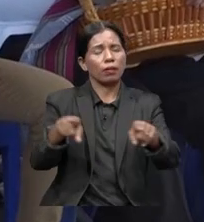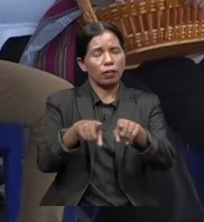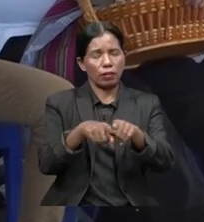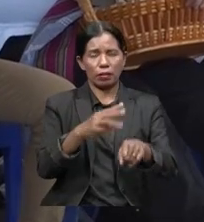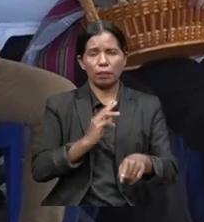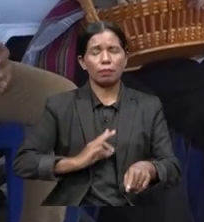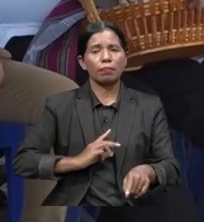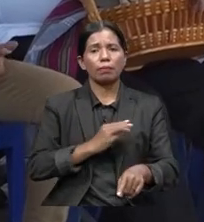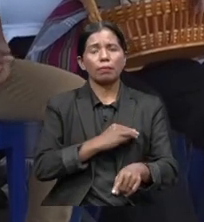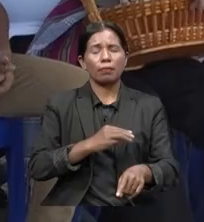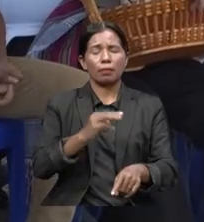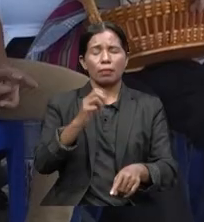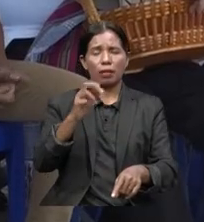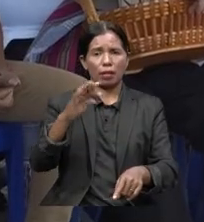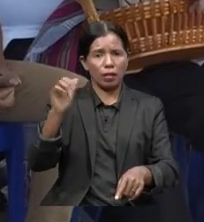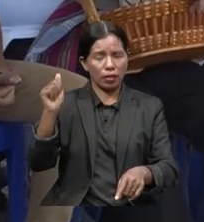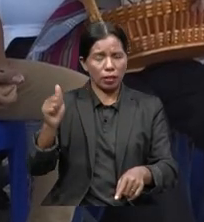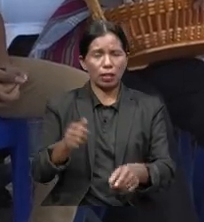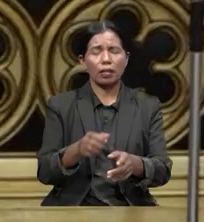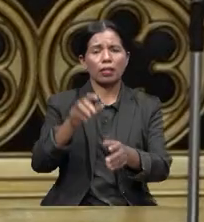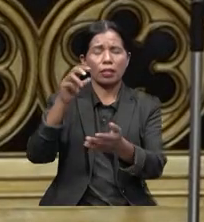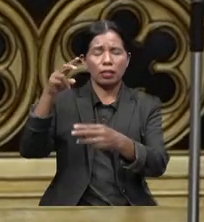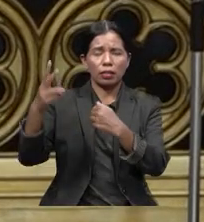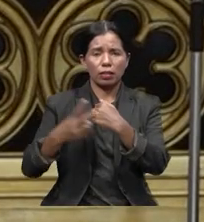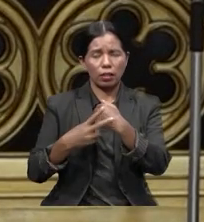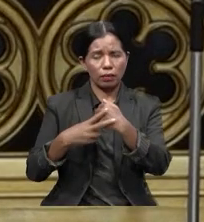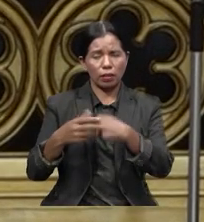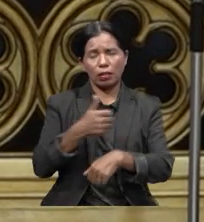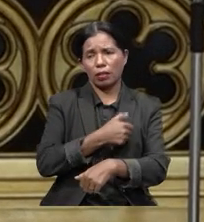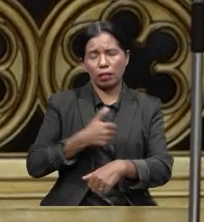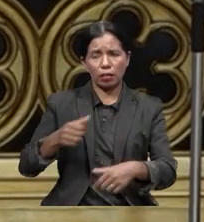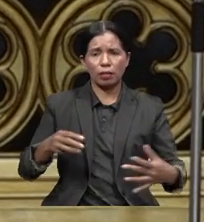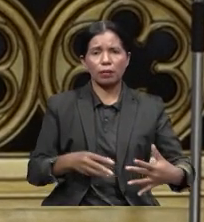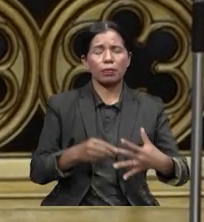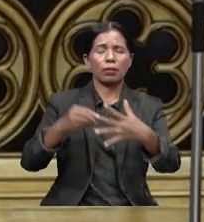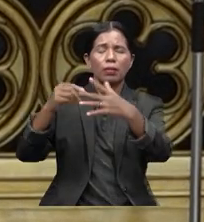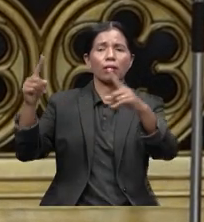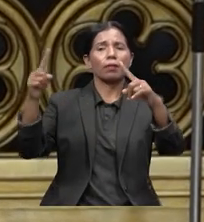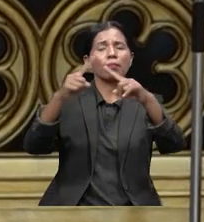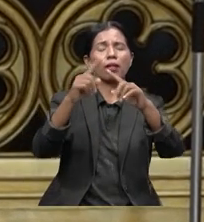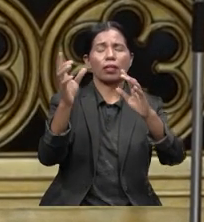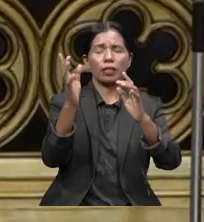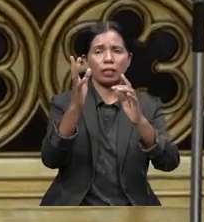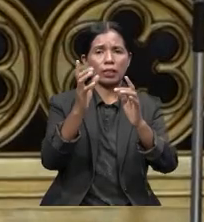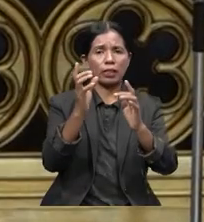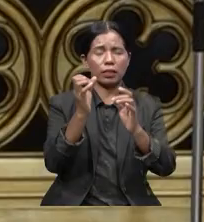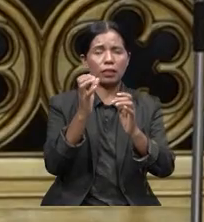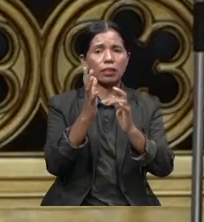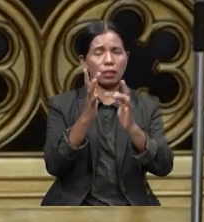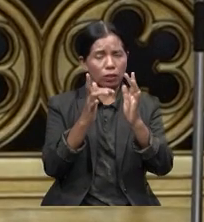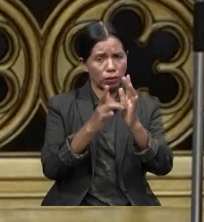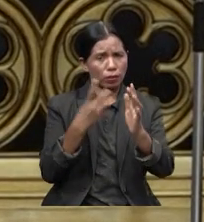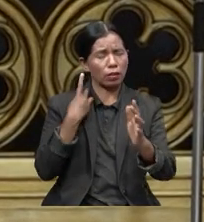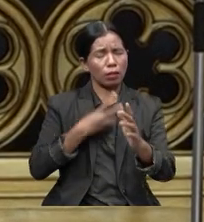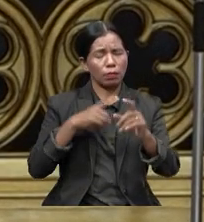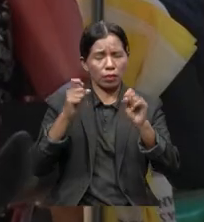Maria husi Betania nebe rai di dia perfumo, especialmente ba Jesus. Ita mos tenki rai di